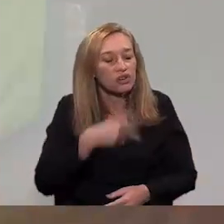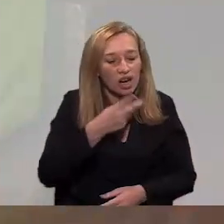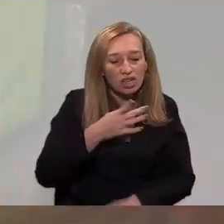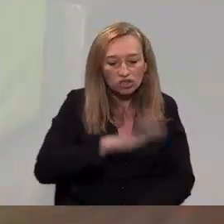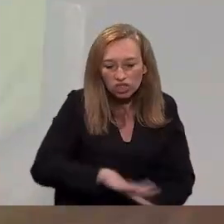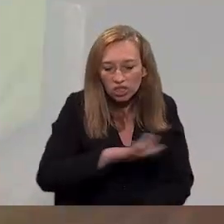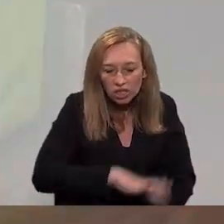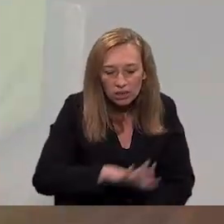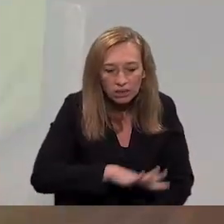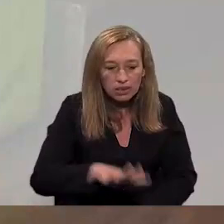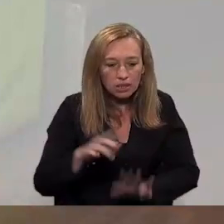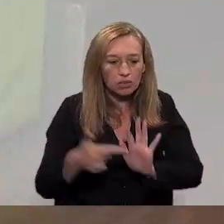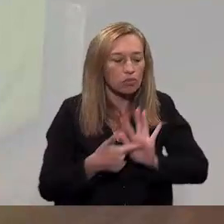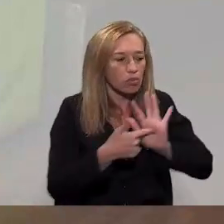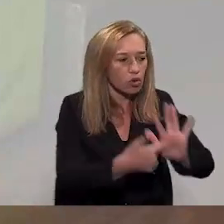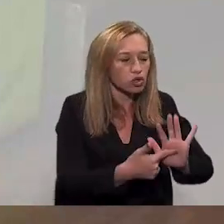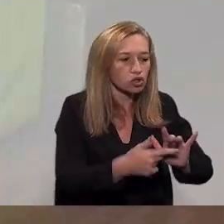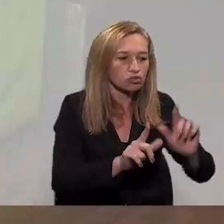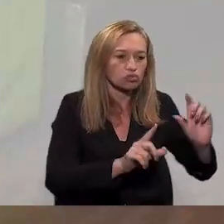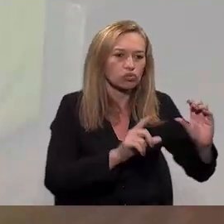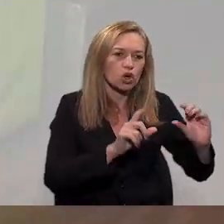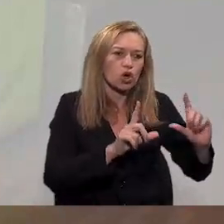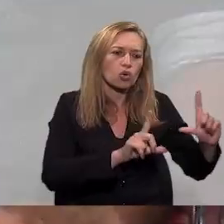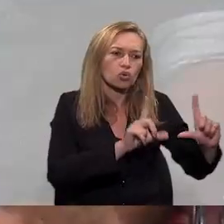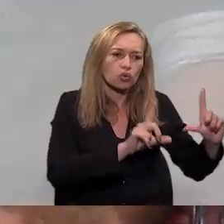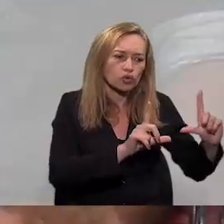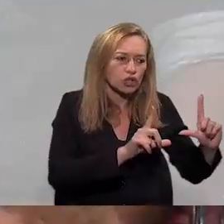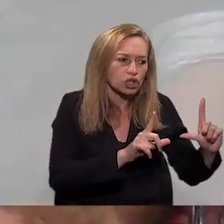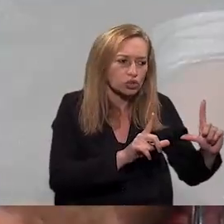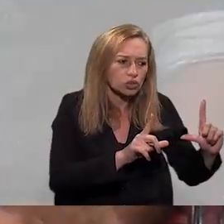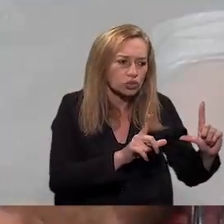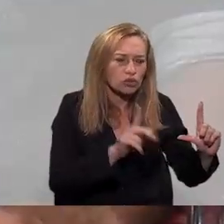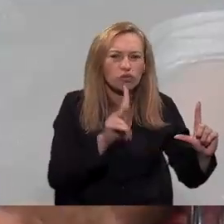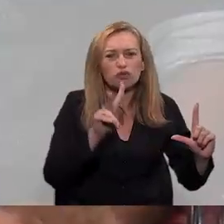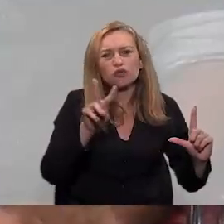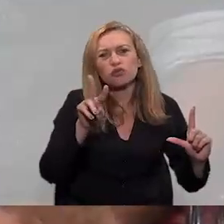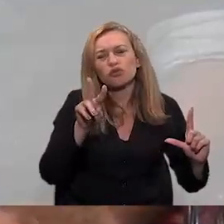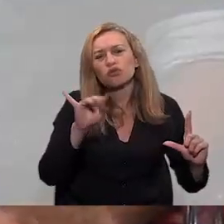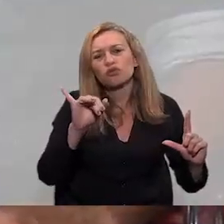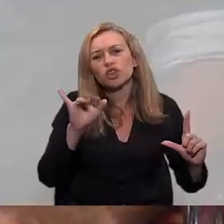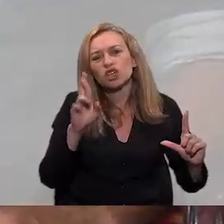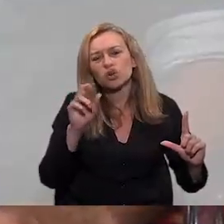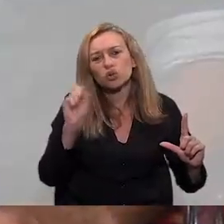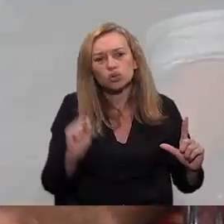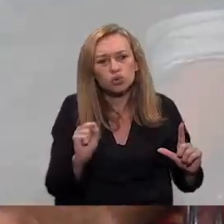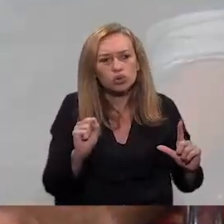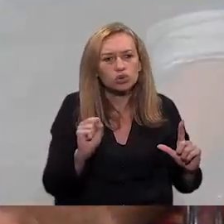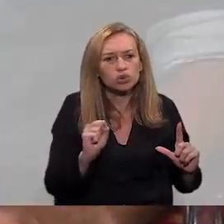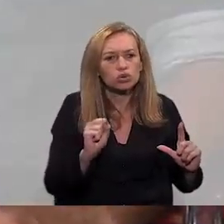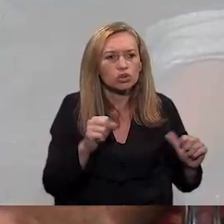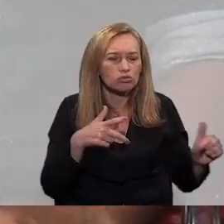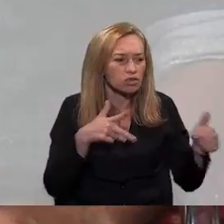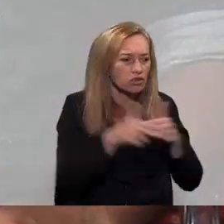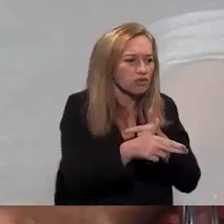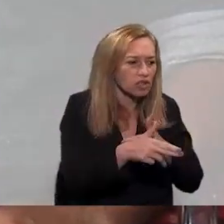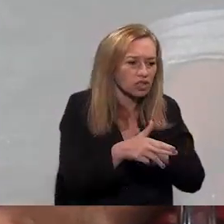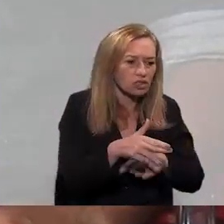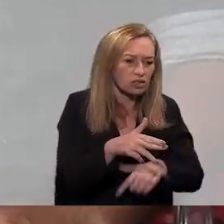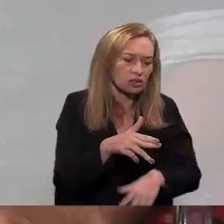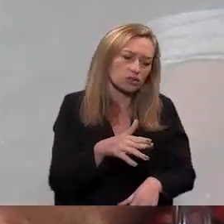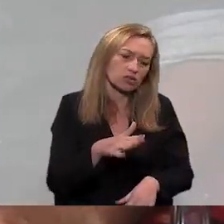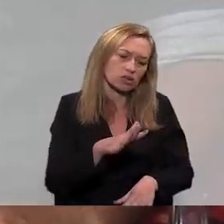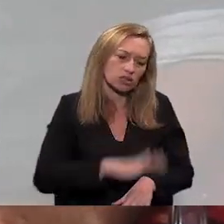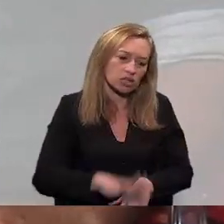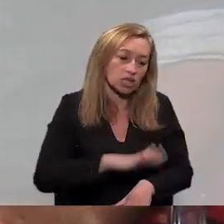de criança, né, tá em evidência aí um vídeo, né, que tá, na verdade, é como se fosse um vírus, né, interferindo aí num vídeos